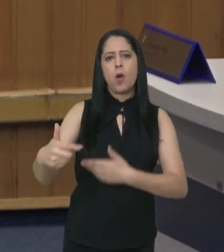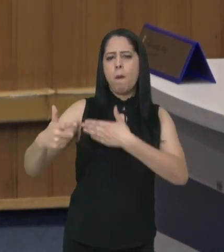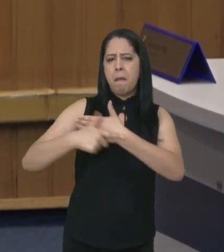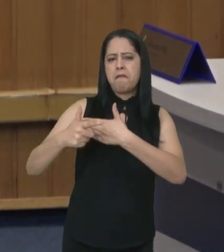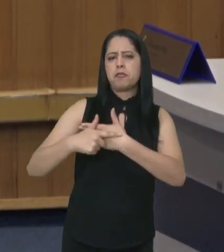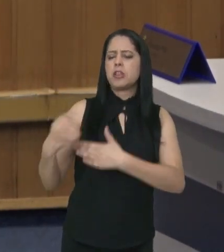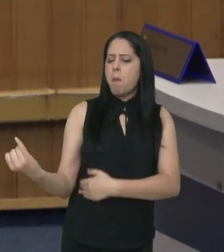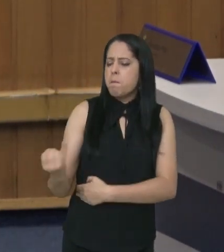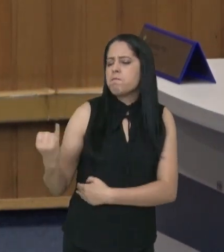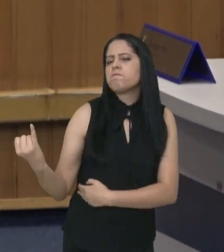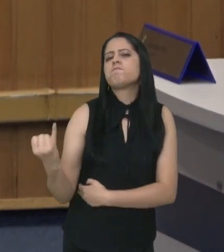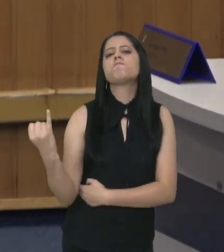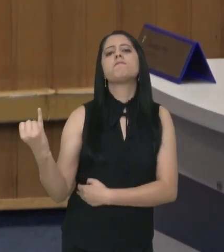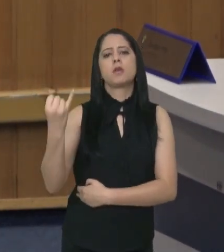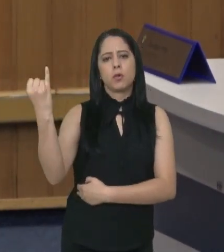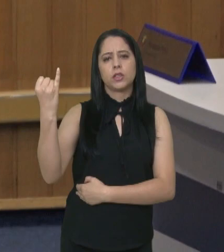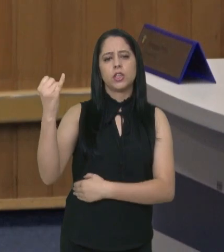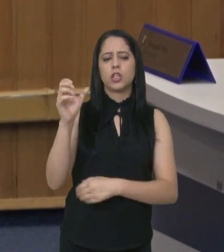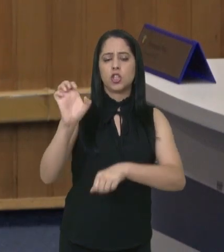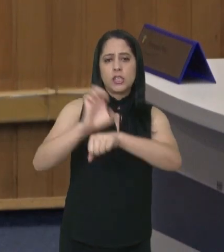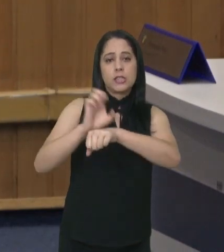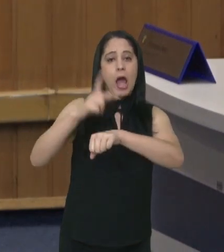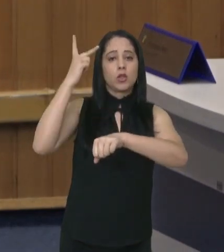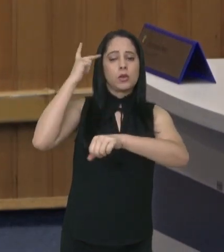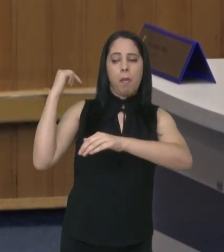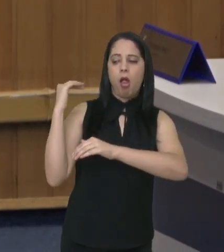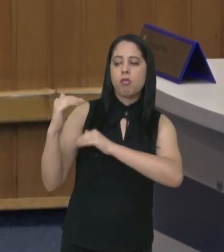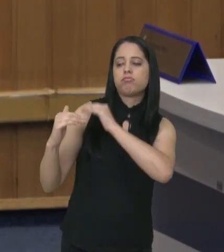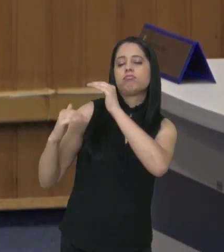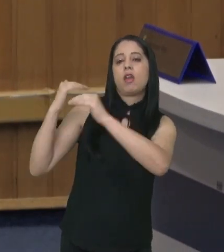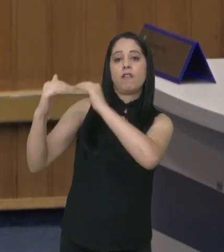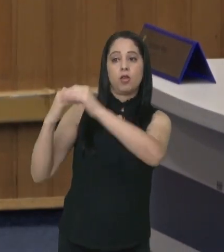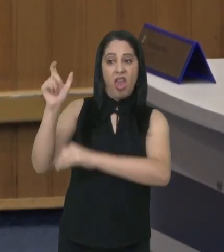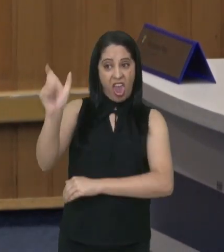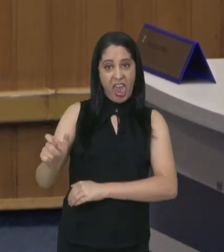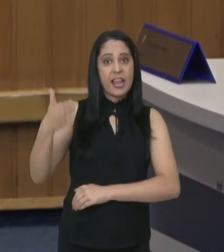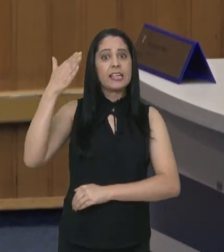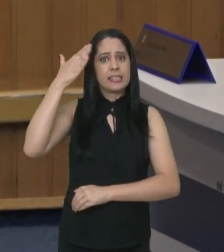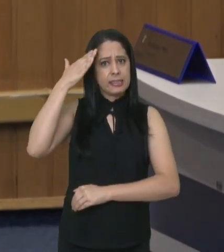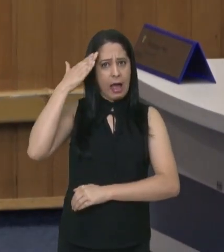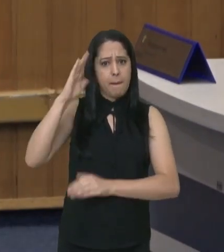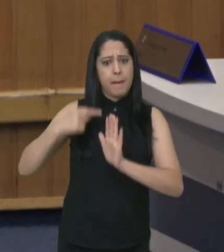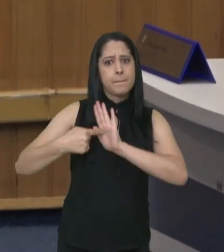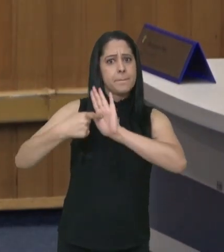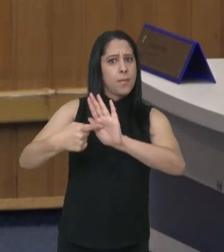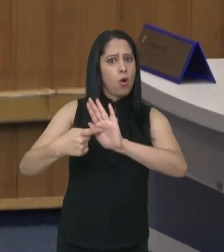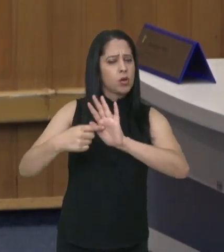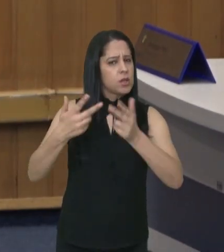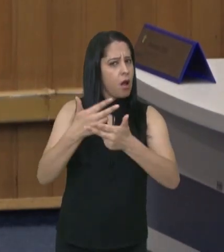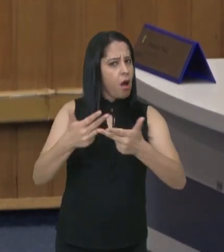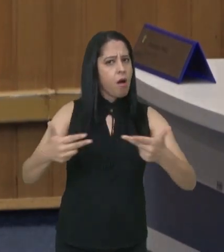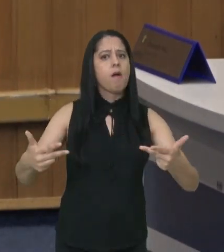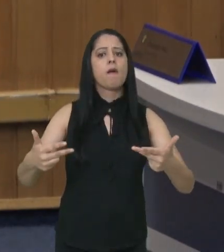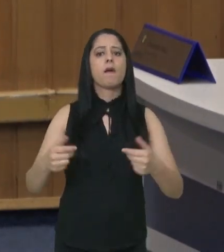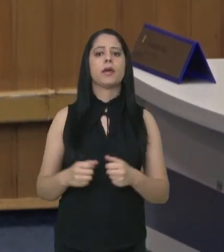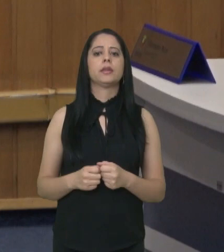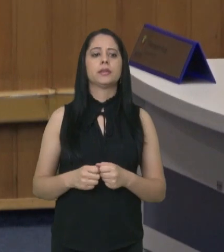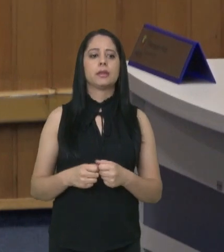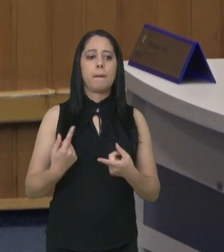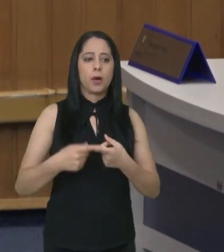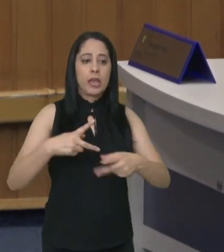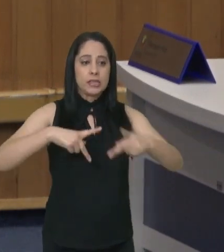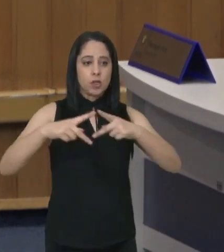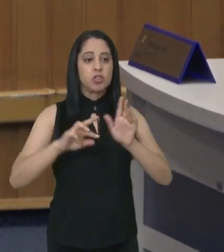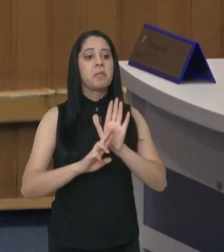fundamental no crescimento do Estado de São Paulo, e ele tem muito o que apresentar. Aqui São José foi uma referência de muito